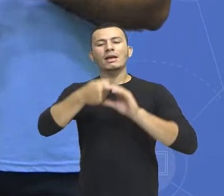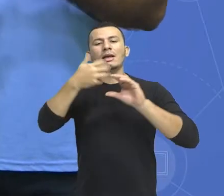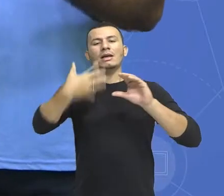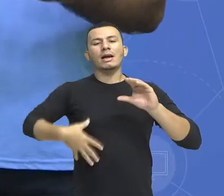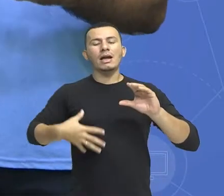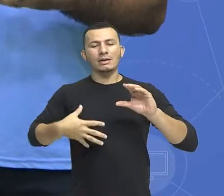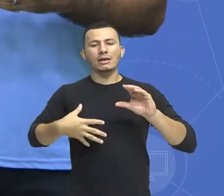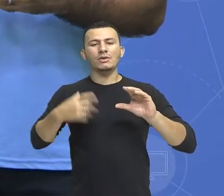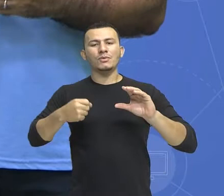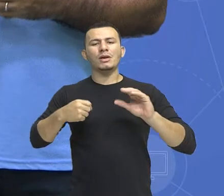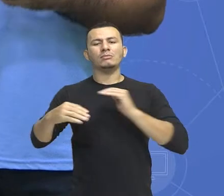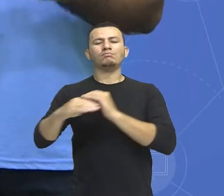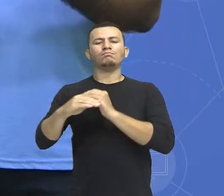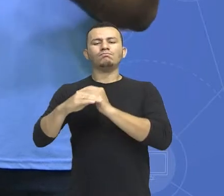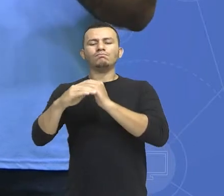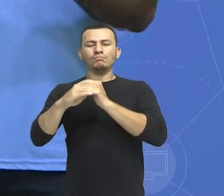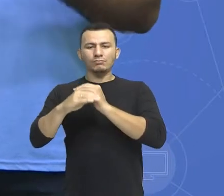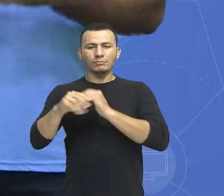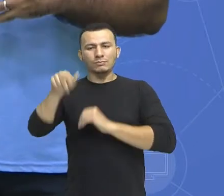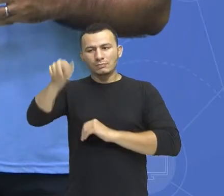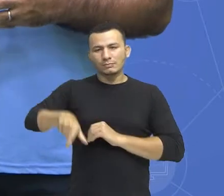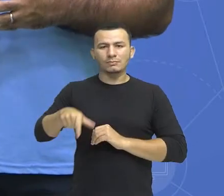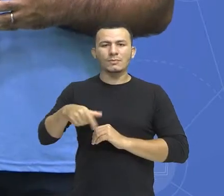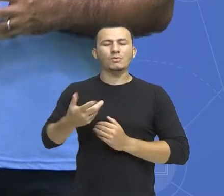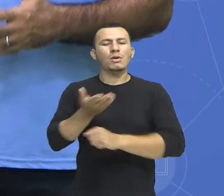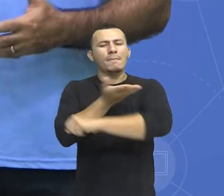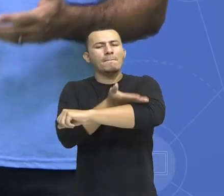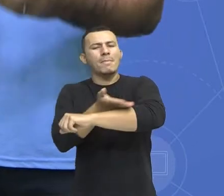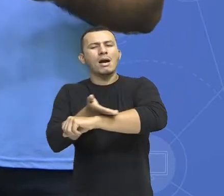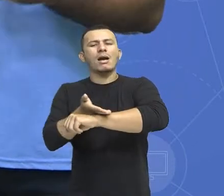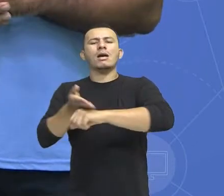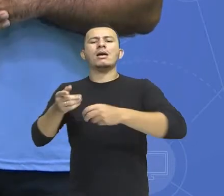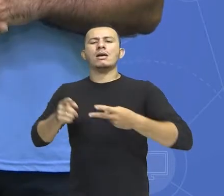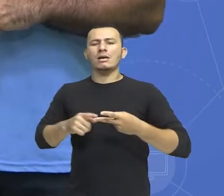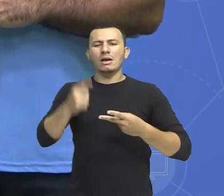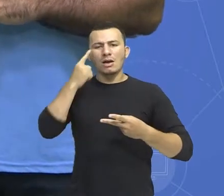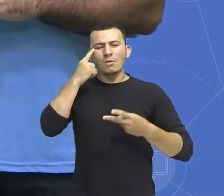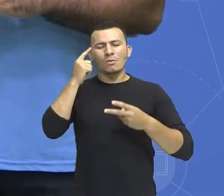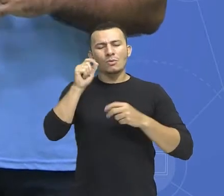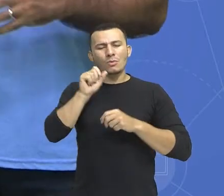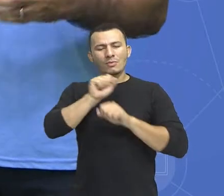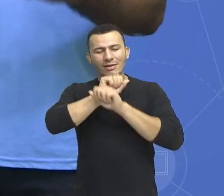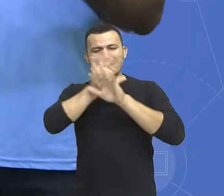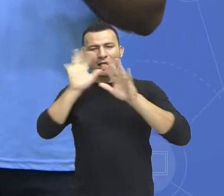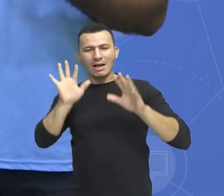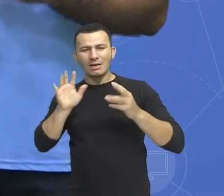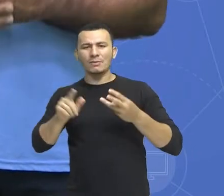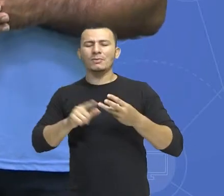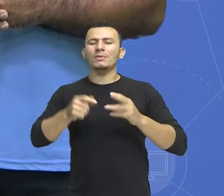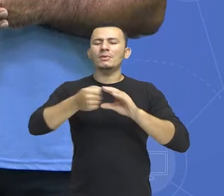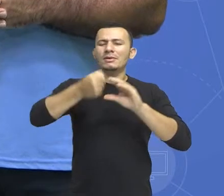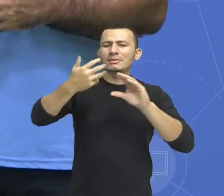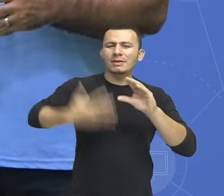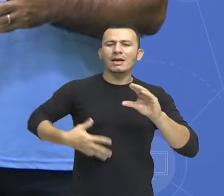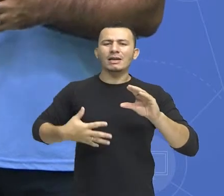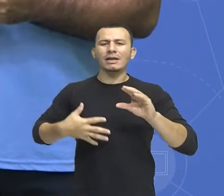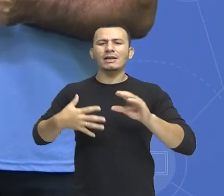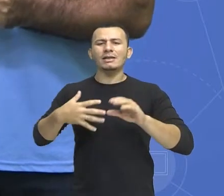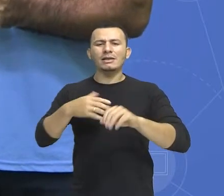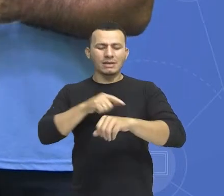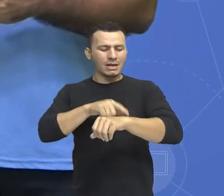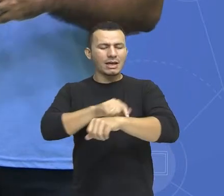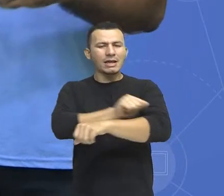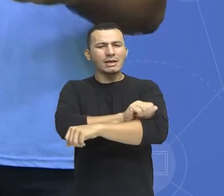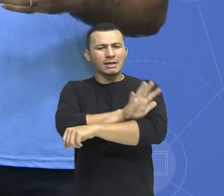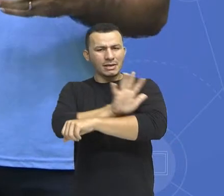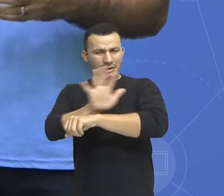características muito padronizadas, geralmente pessoas brancas, dos olhos claros, características de pessoas da pele